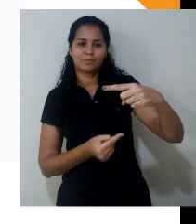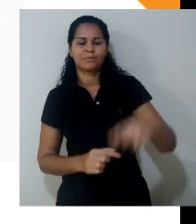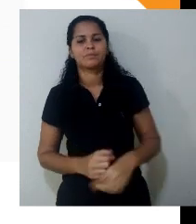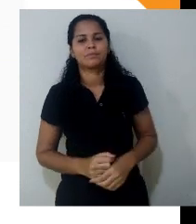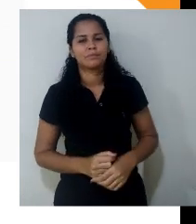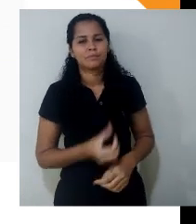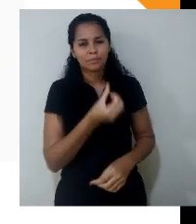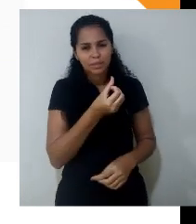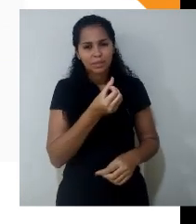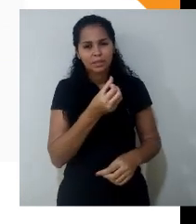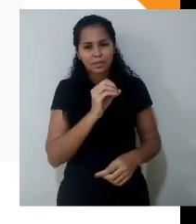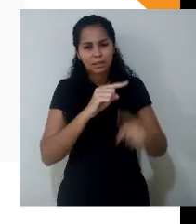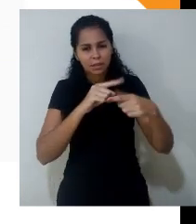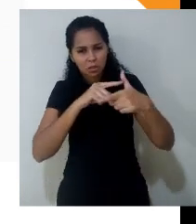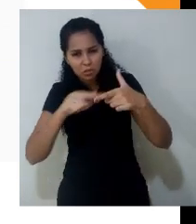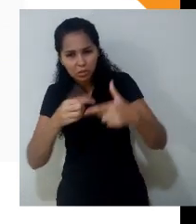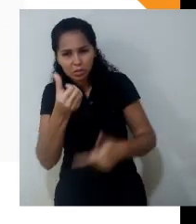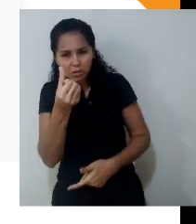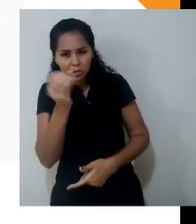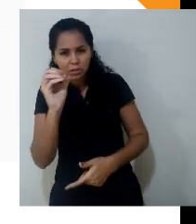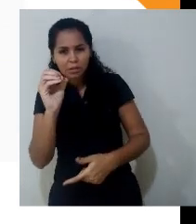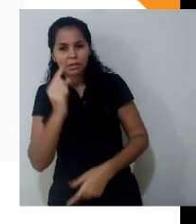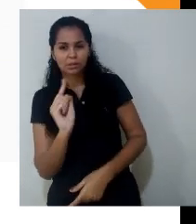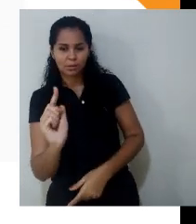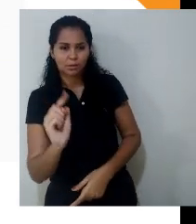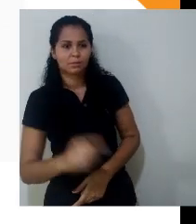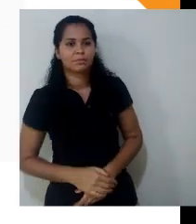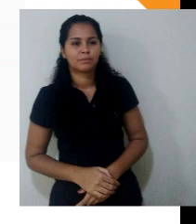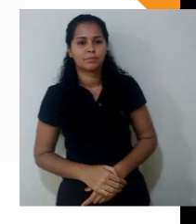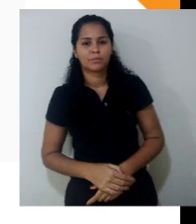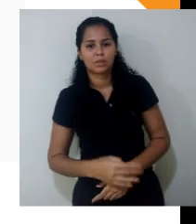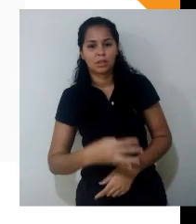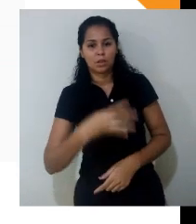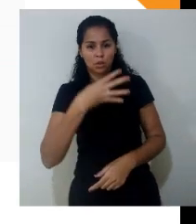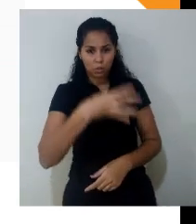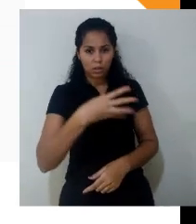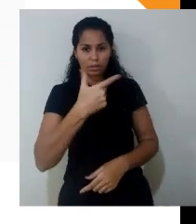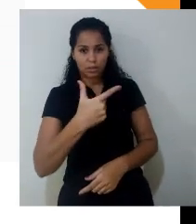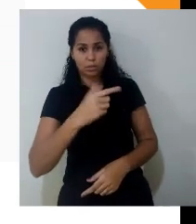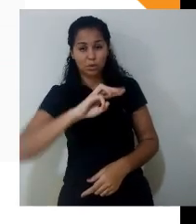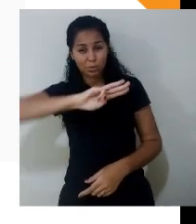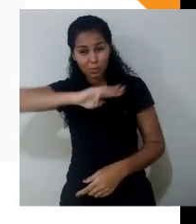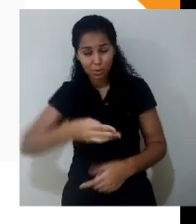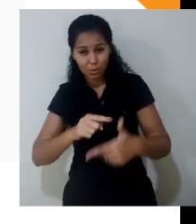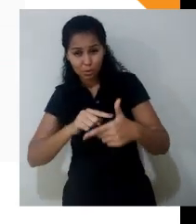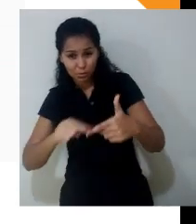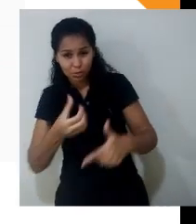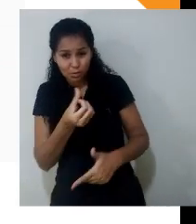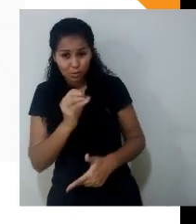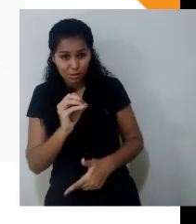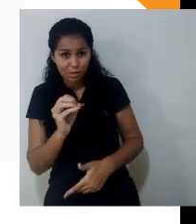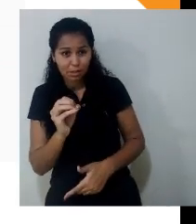60 dividido por 60 dá 1. 42 milhões divididos por 60 dão 700 mil,